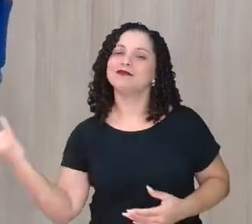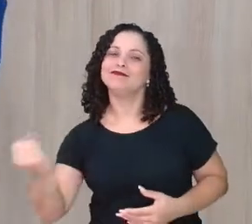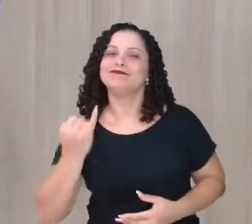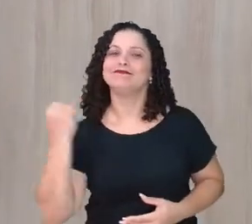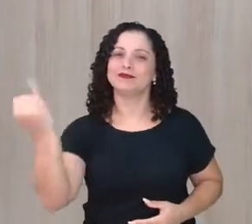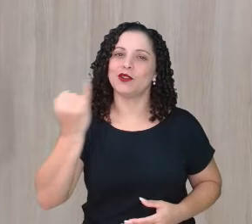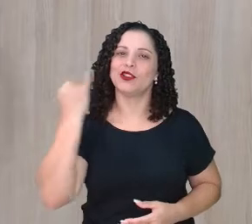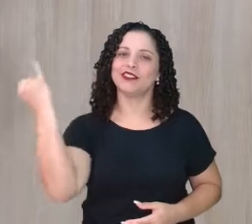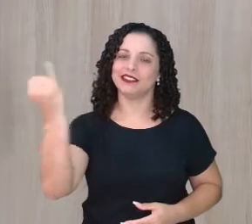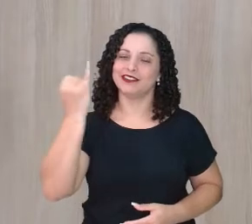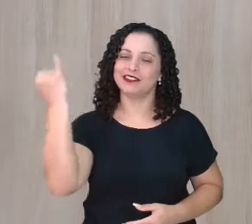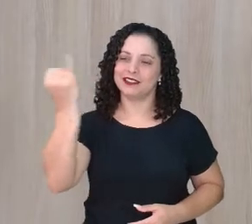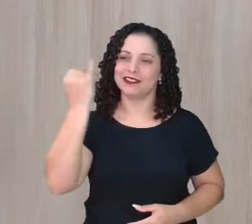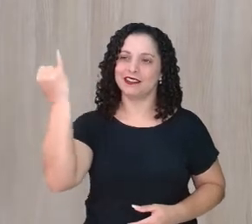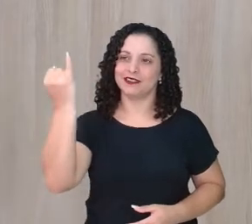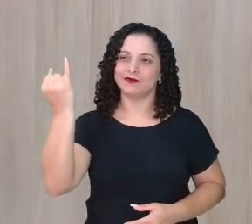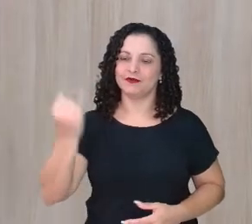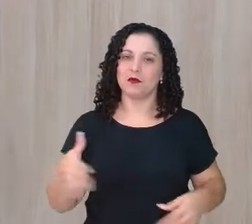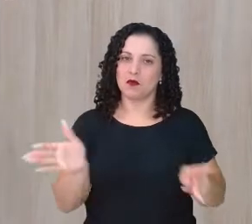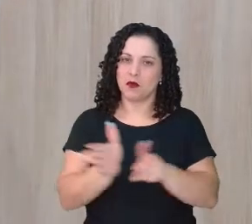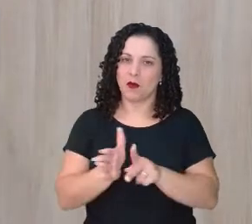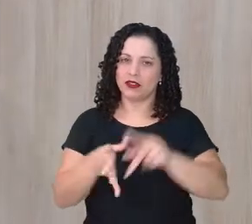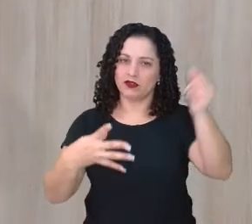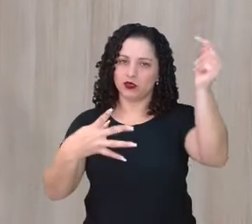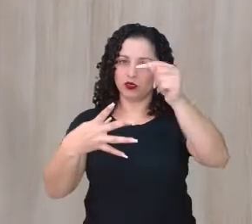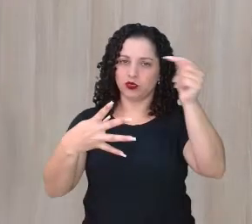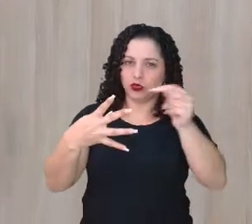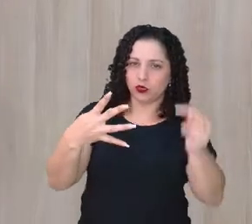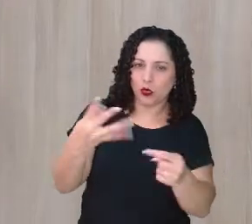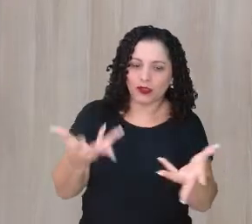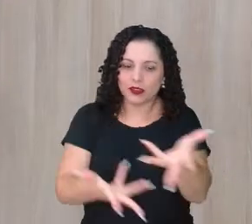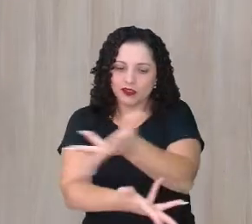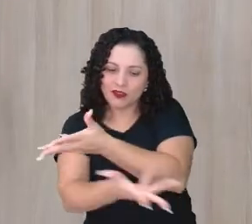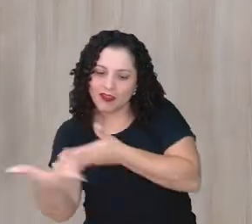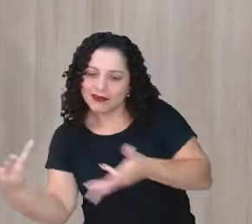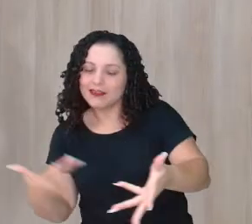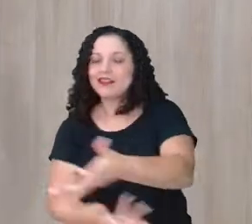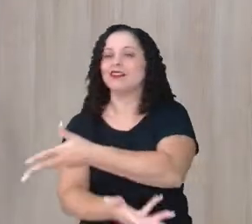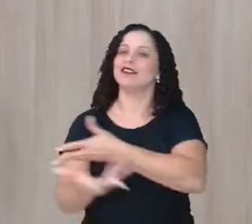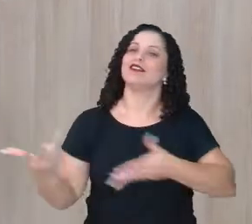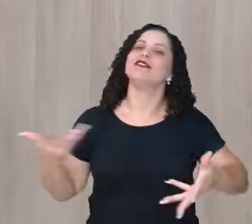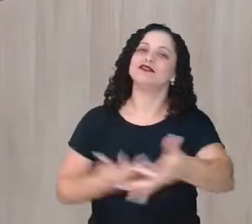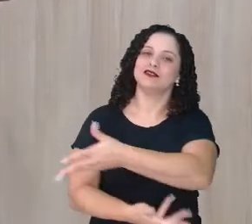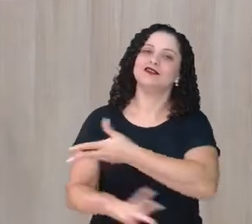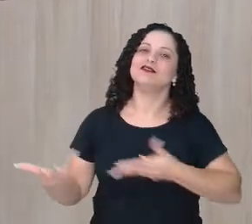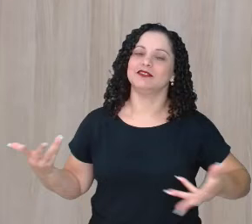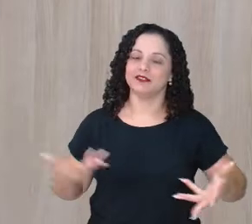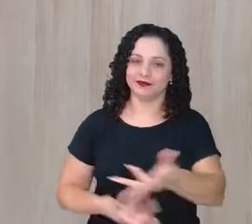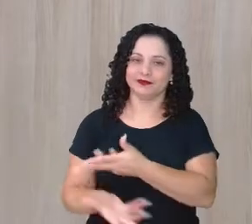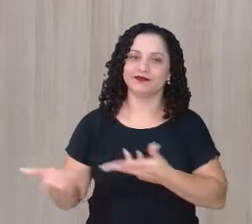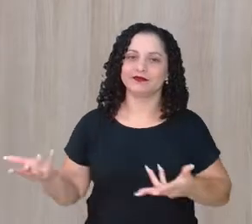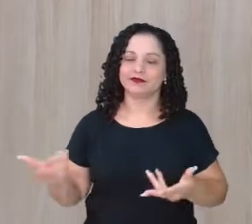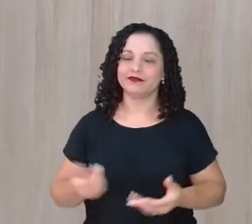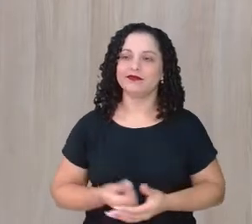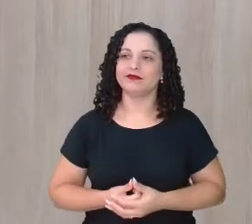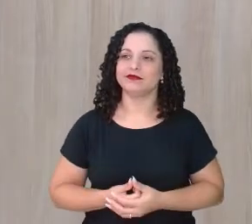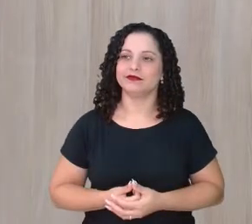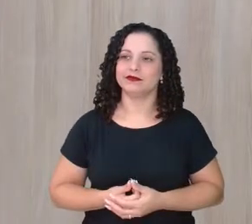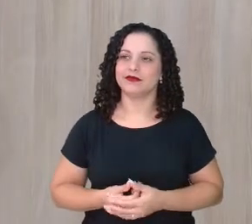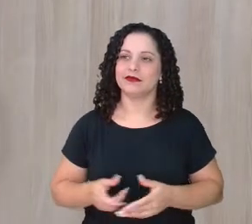importância, né? Que esses elementos, eles interagem entre si, eles conversam entre si e um